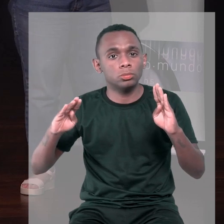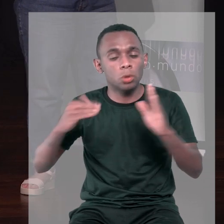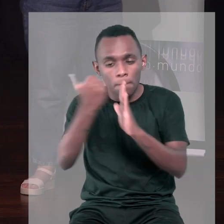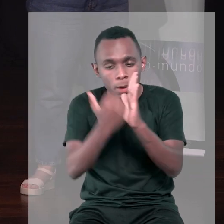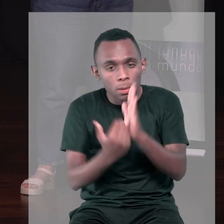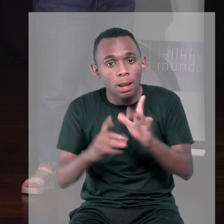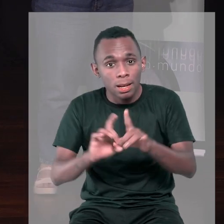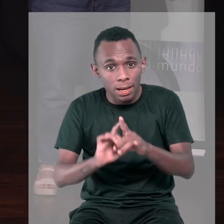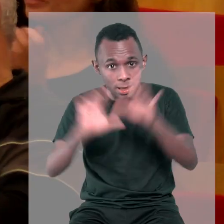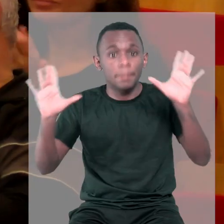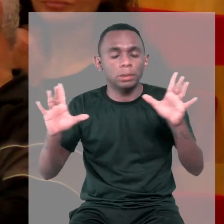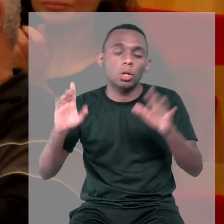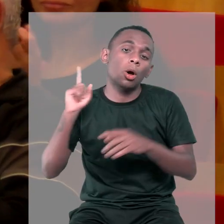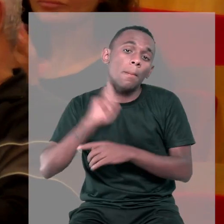aplaudir.